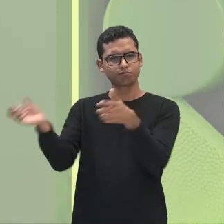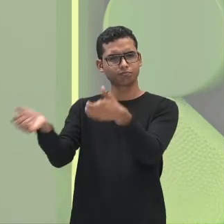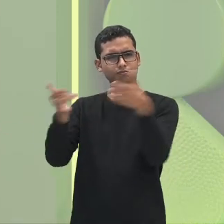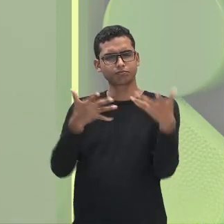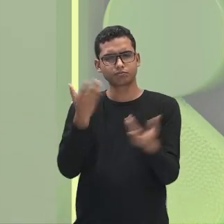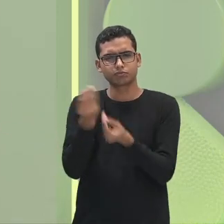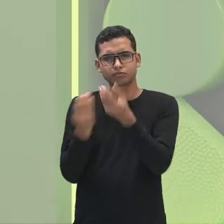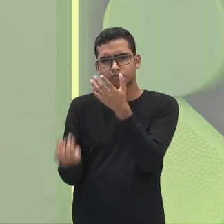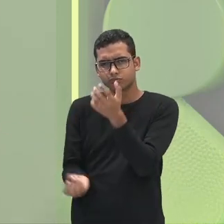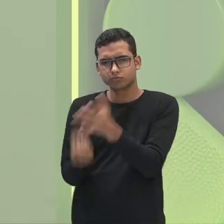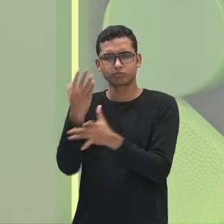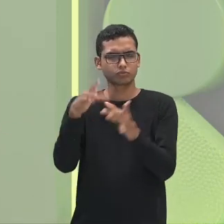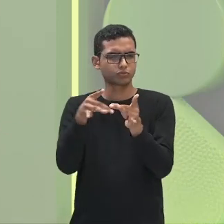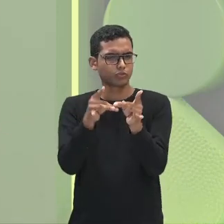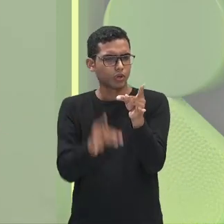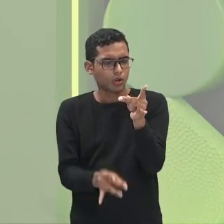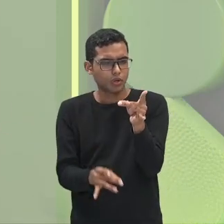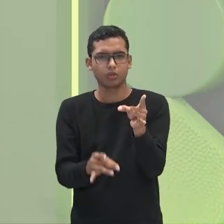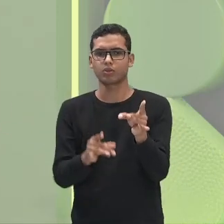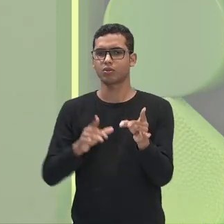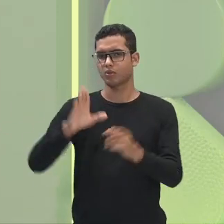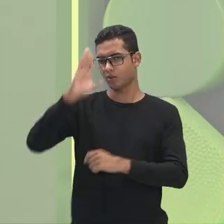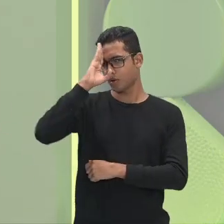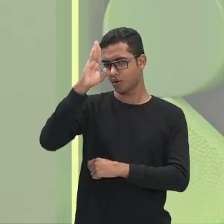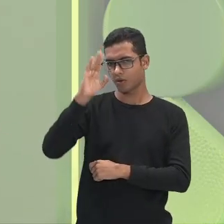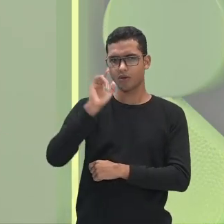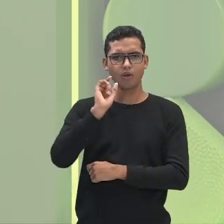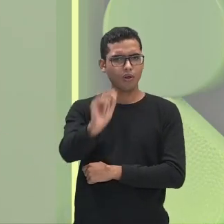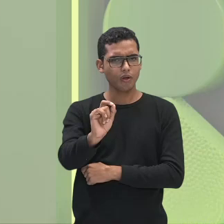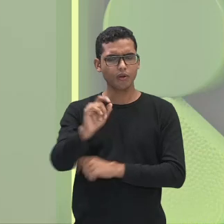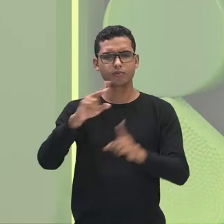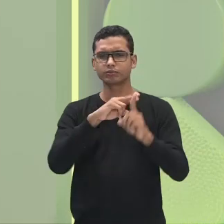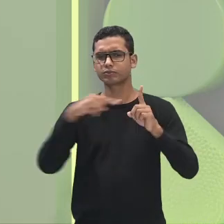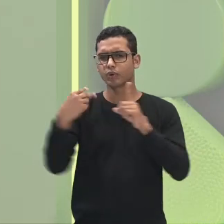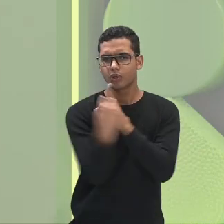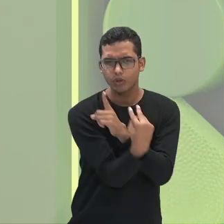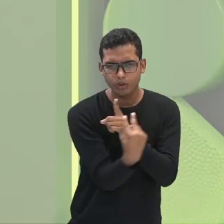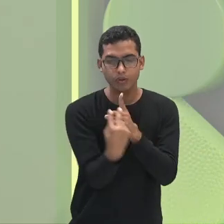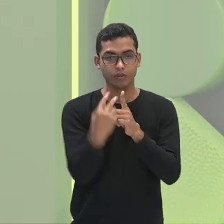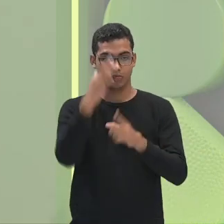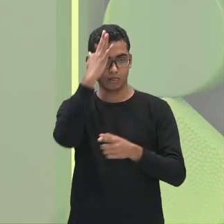origem, mas com um detalhe, pessoal. É um olhar